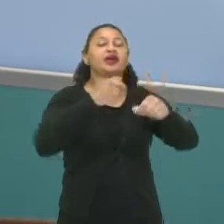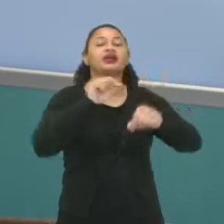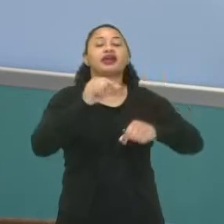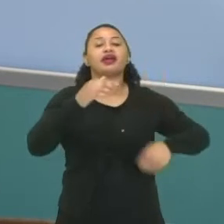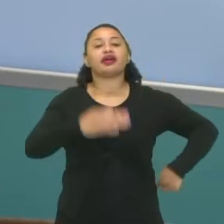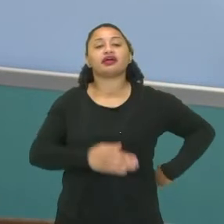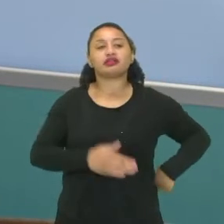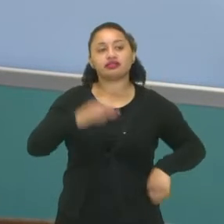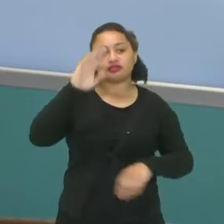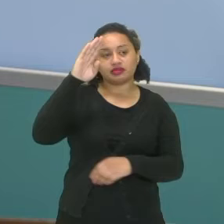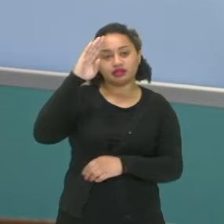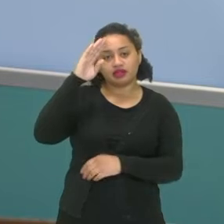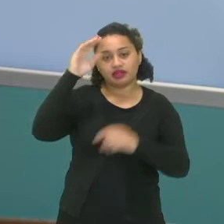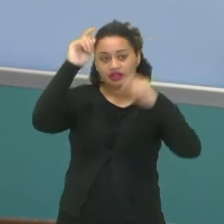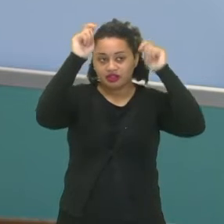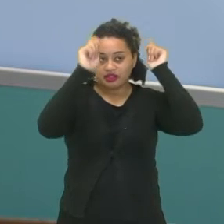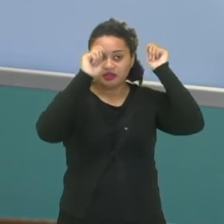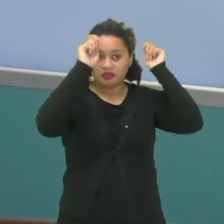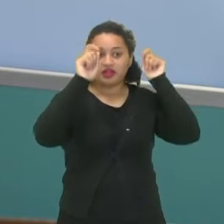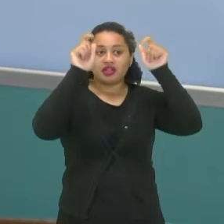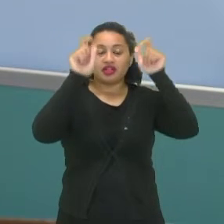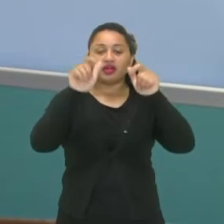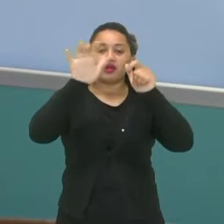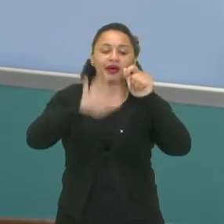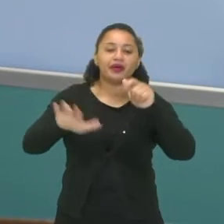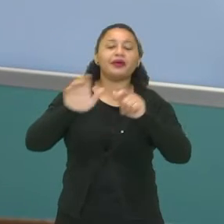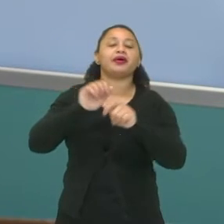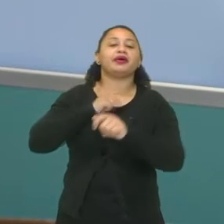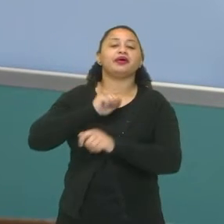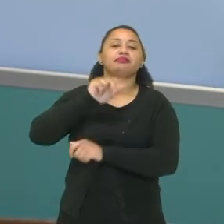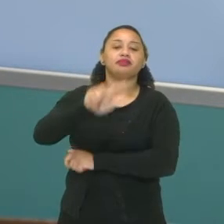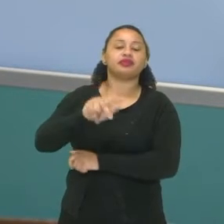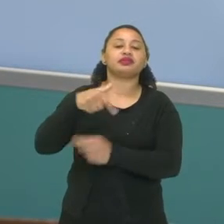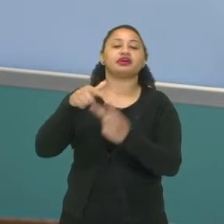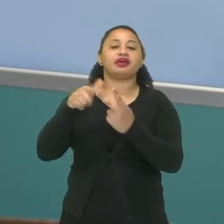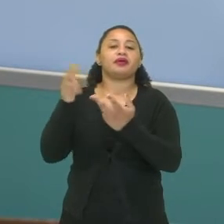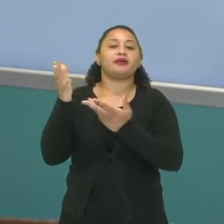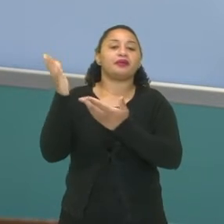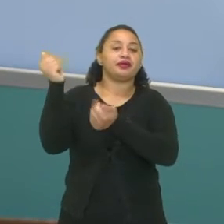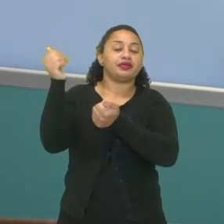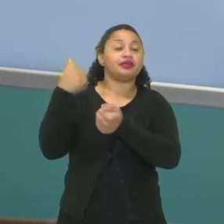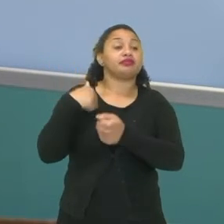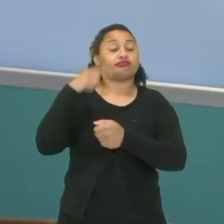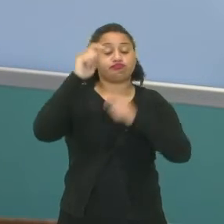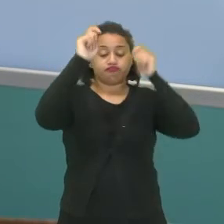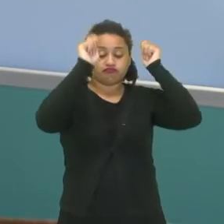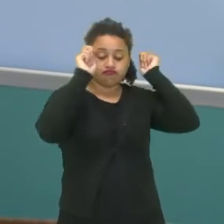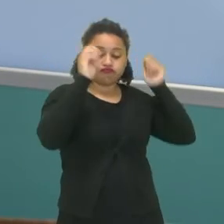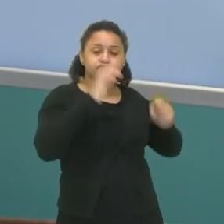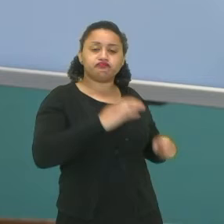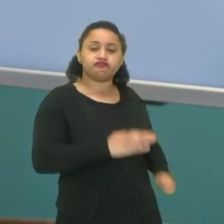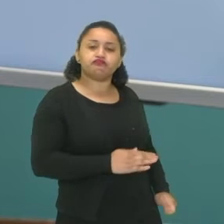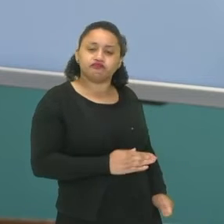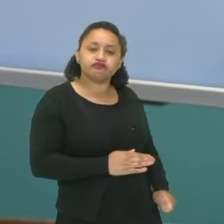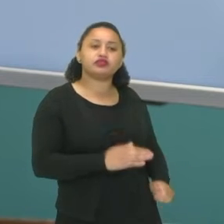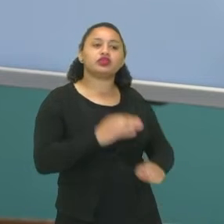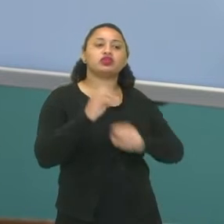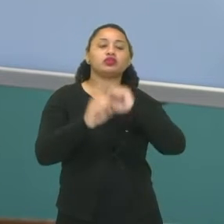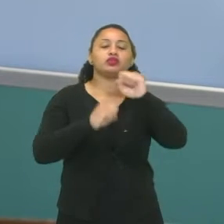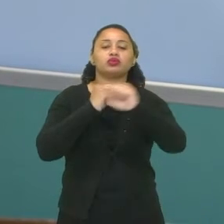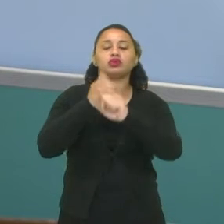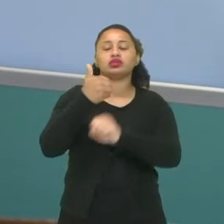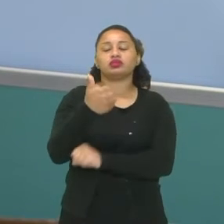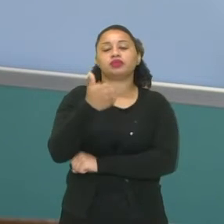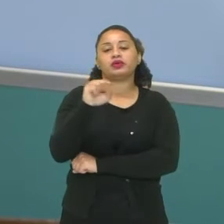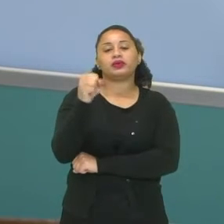fala Ibérica, você vai lembrar de Portugal e Espanha. Napoleão Bonaparte havia, em